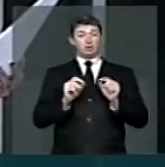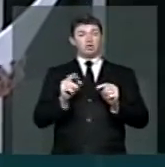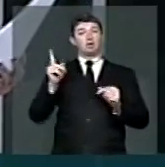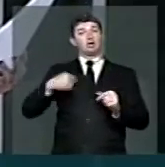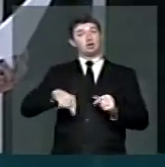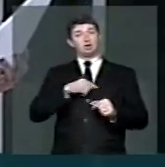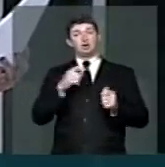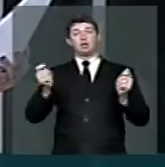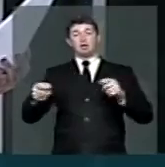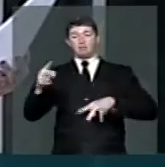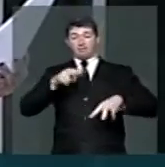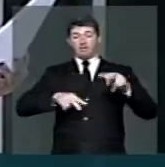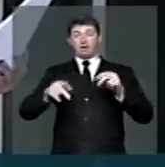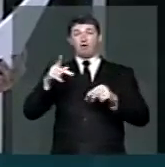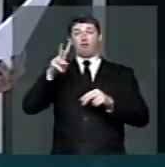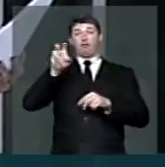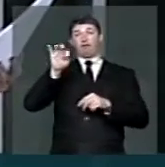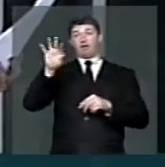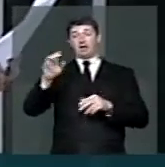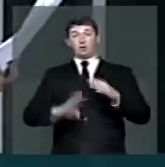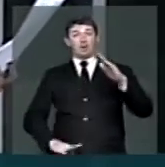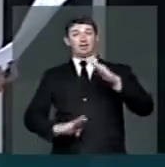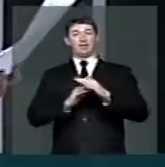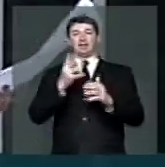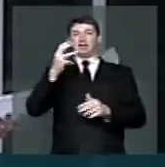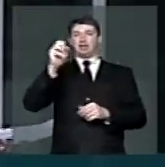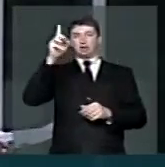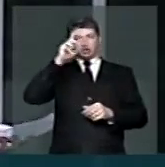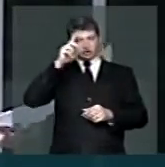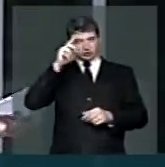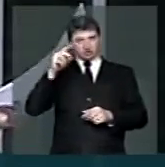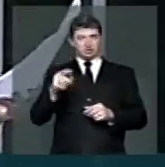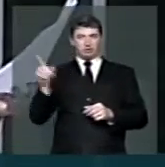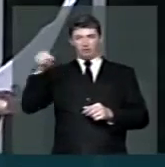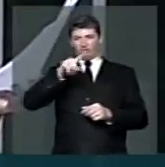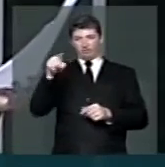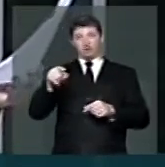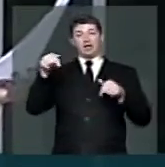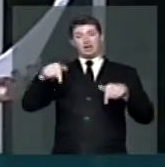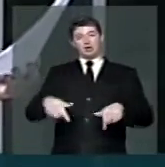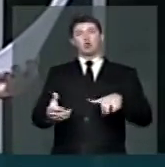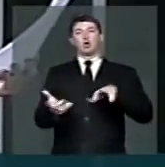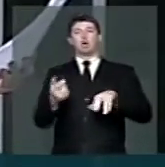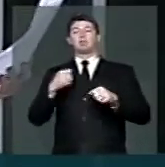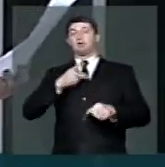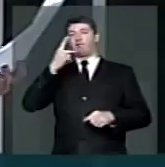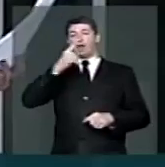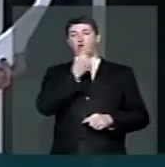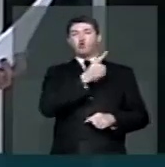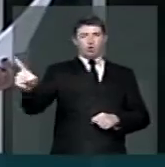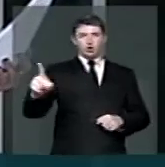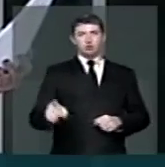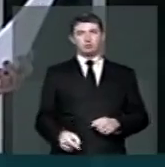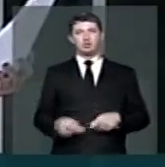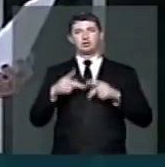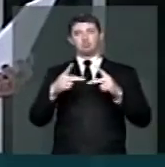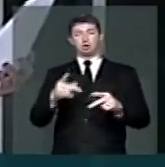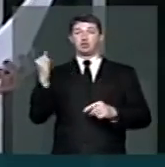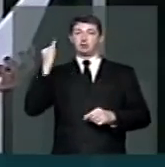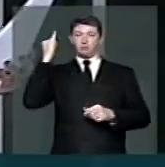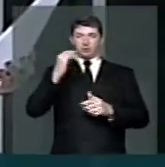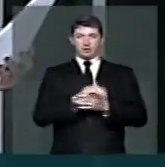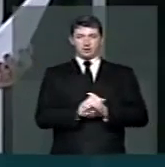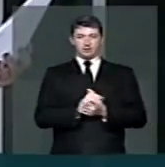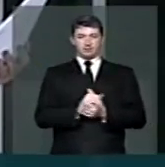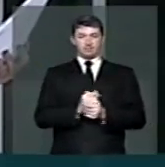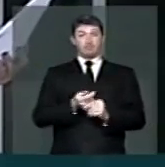poder analisar agora os vetos presidenciais num prazo máximo de 30 dias, para garantir que o parlamento tenha a palavra final sobre projetos importantes.